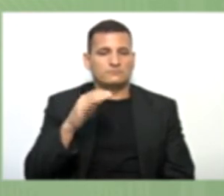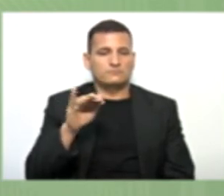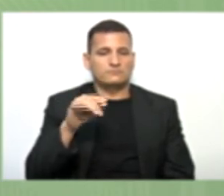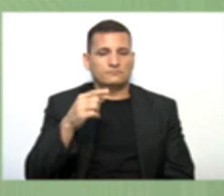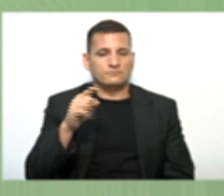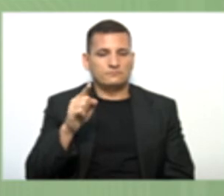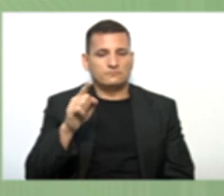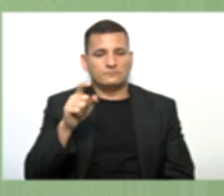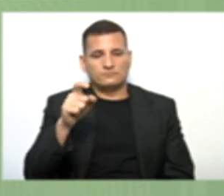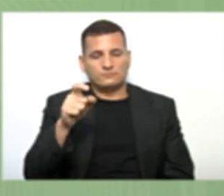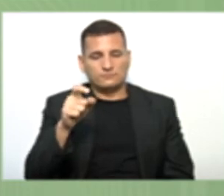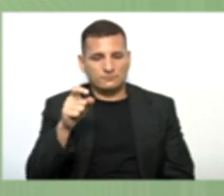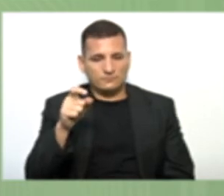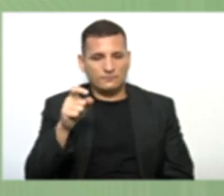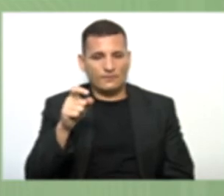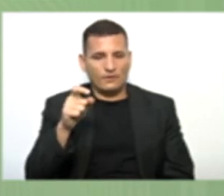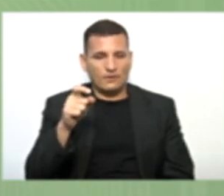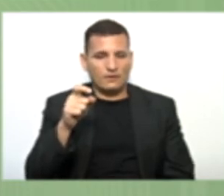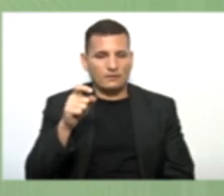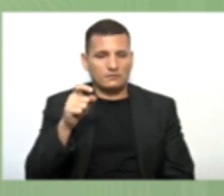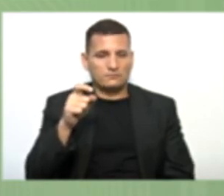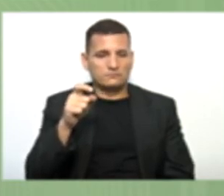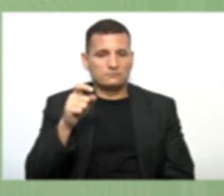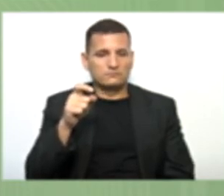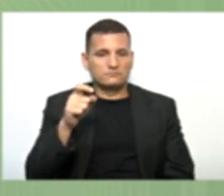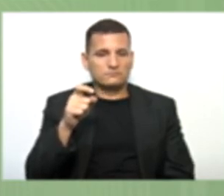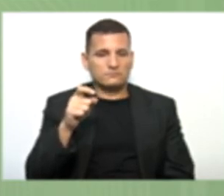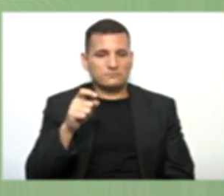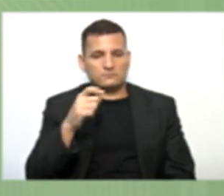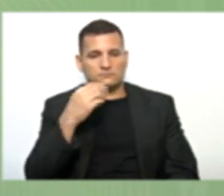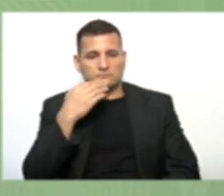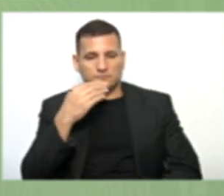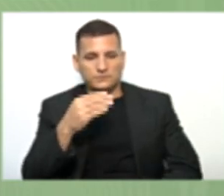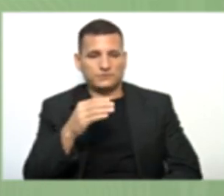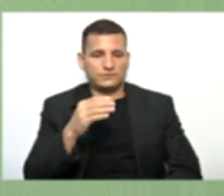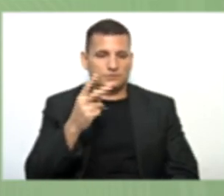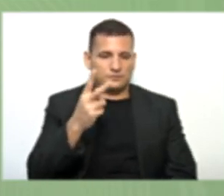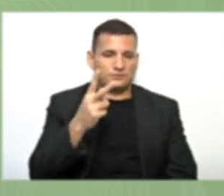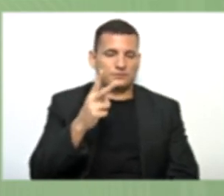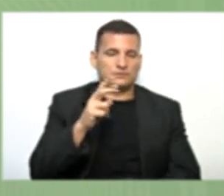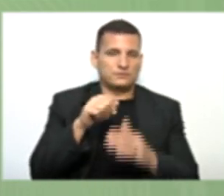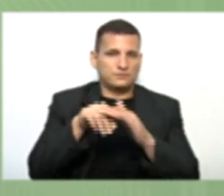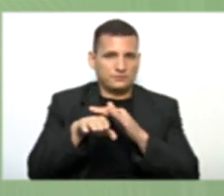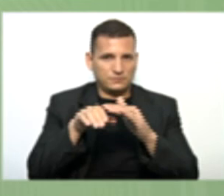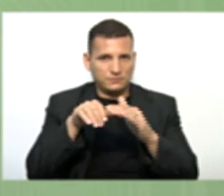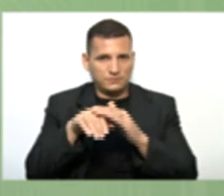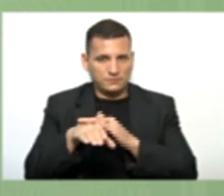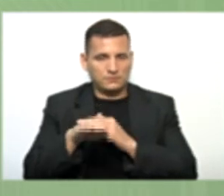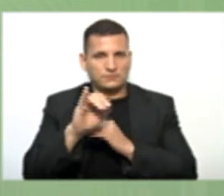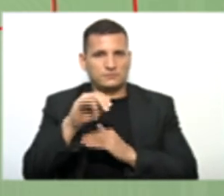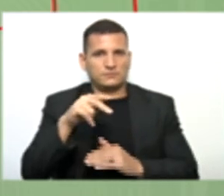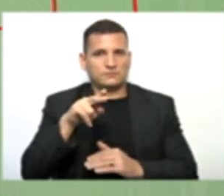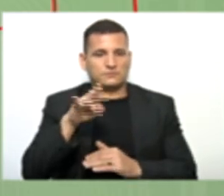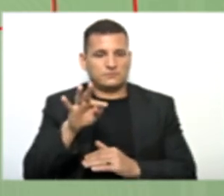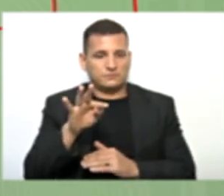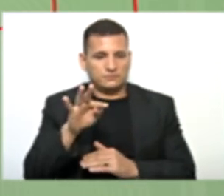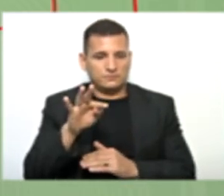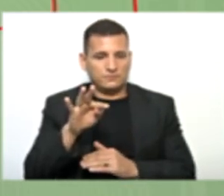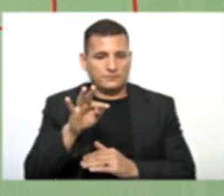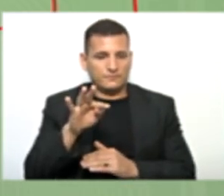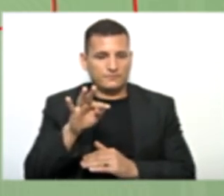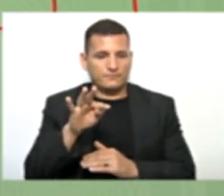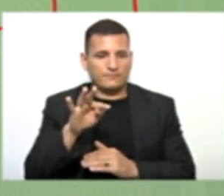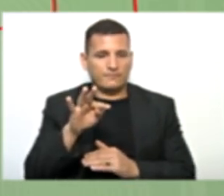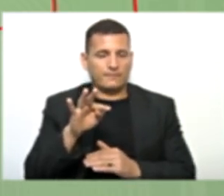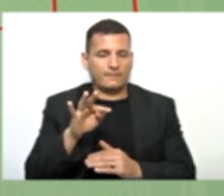jogo. Ah, professor, então significa que ele vai pedir 2 inputs para mim. Um é o X e a posição desse cara. Então significa que